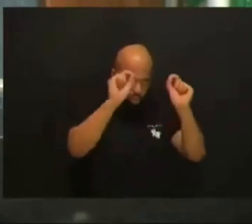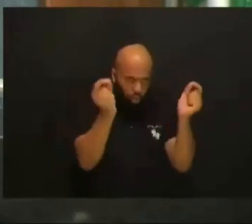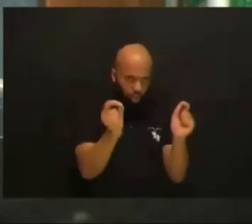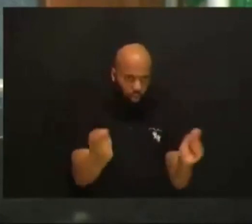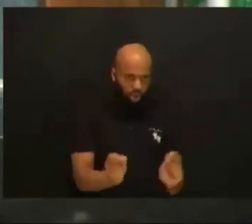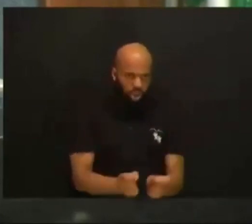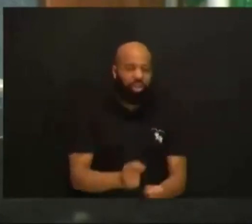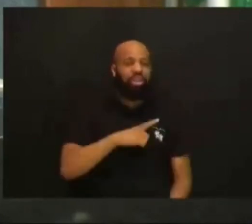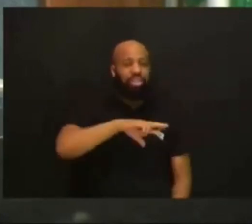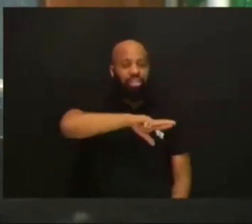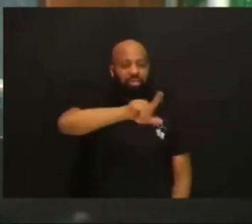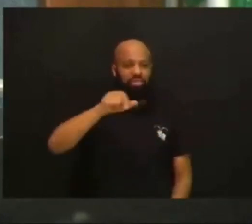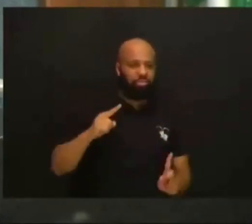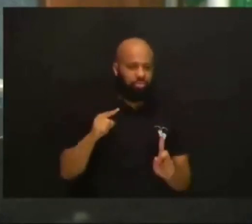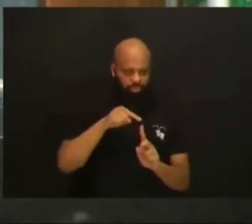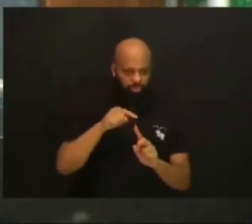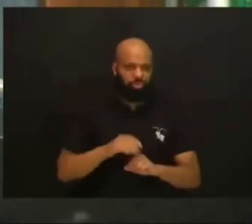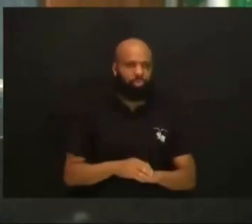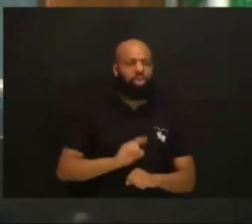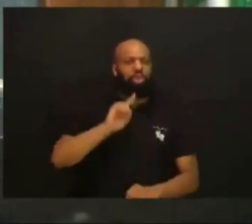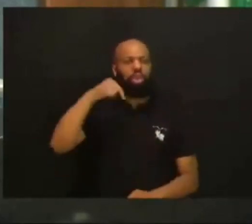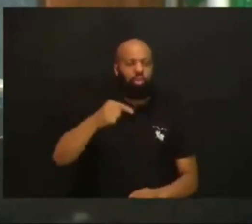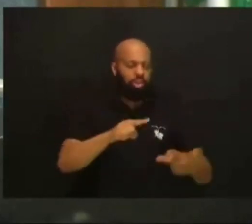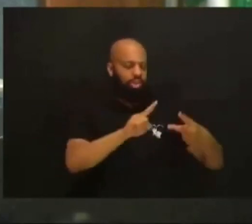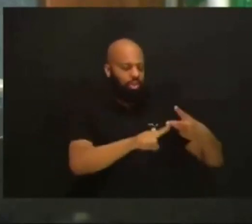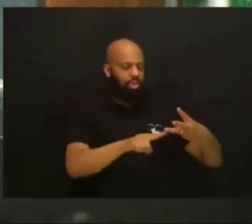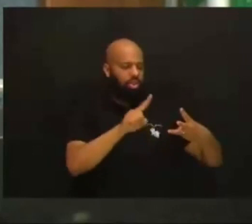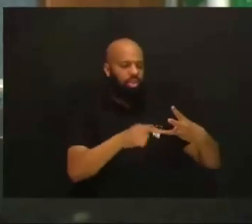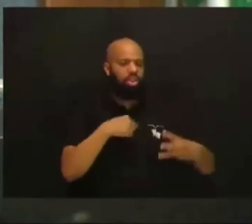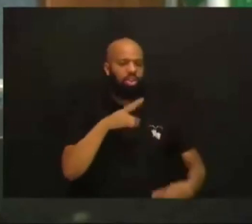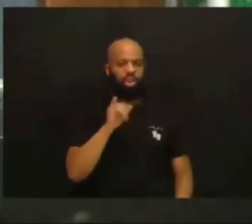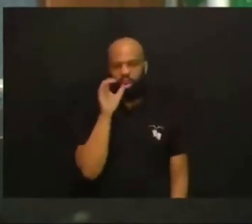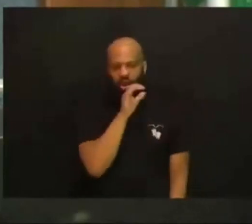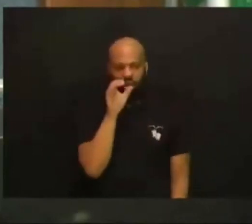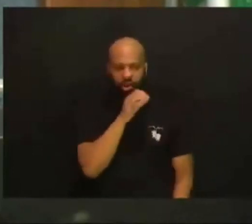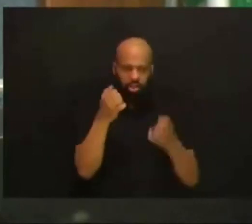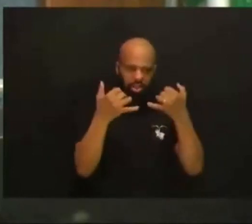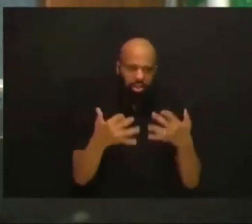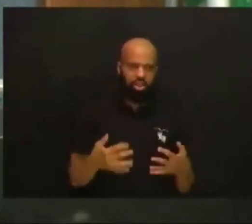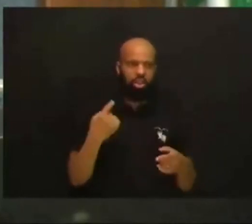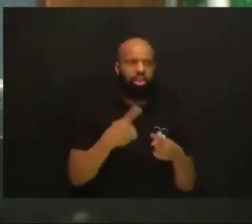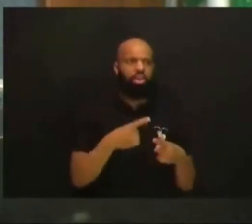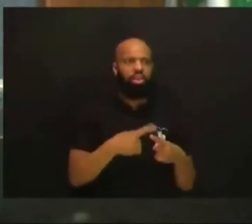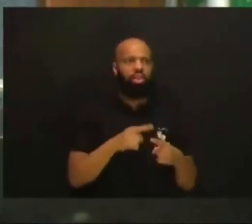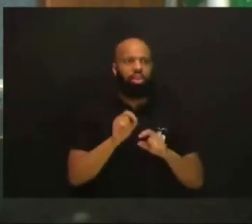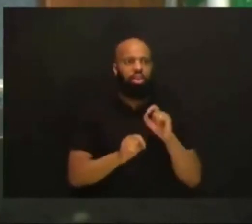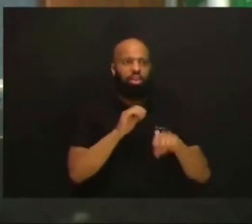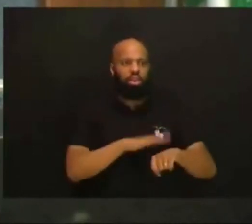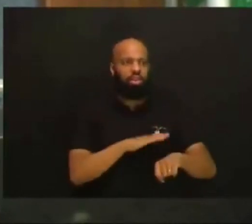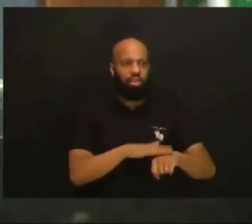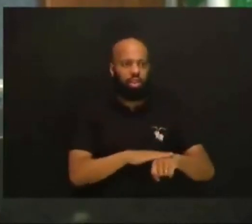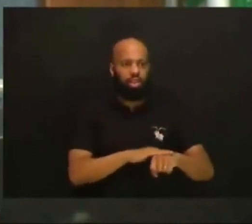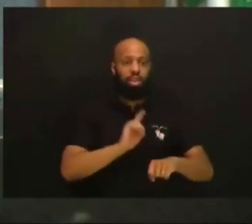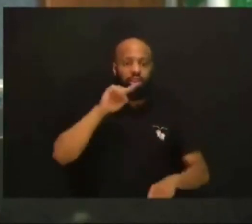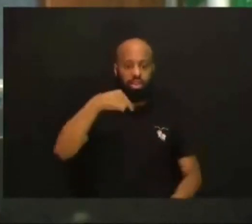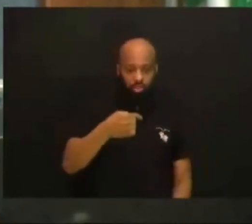mostrar. Depois, o segundo e o terceiro trimestre eu vou passar muito mais rápido, porque eles são... Quando eu passo do terceiro